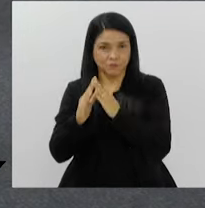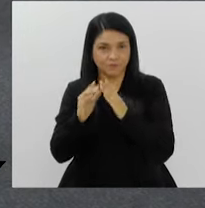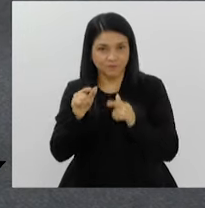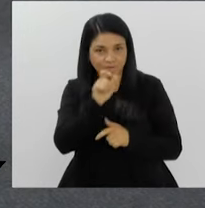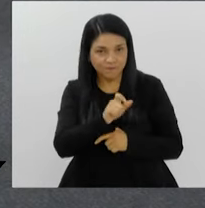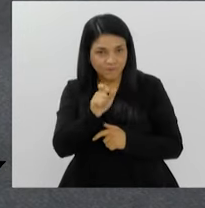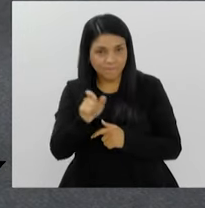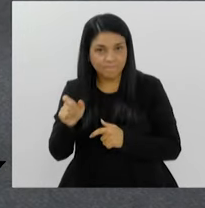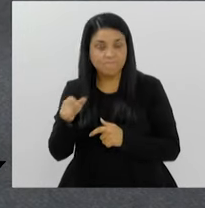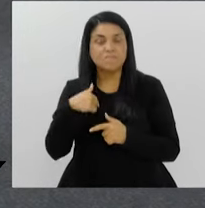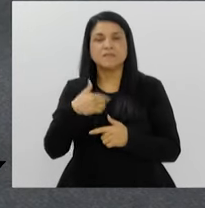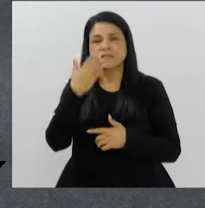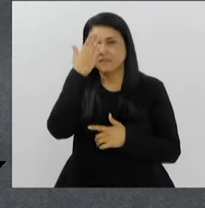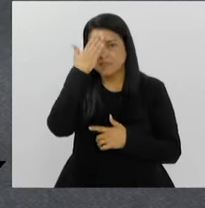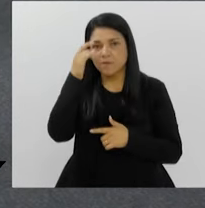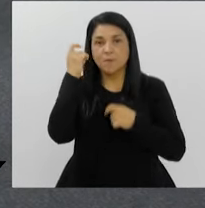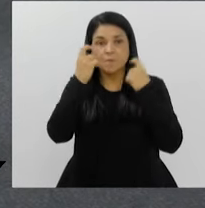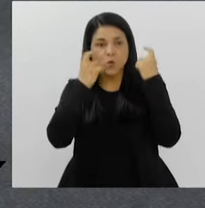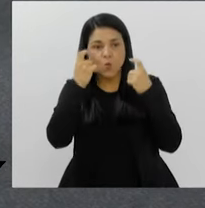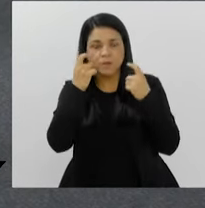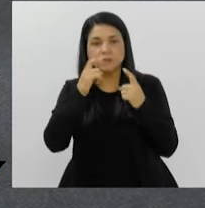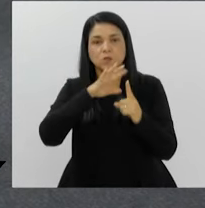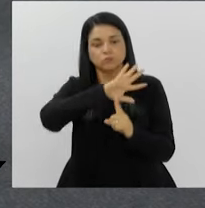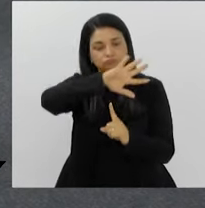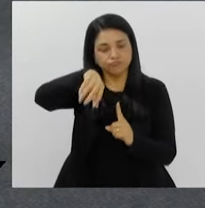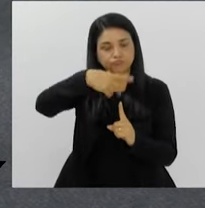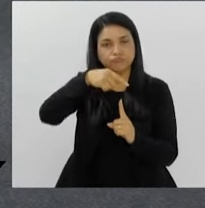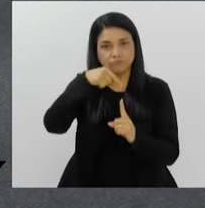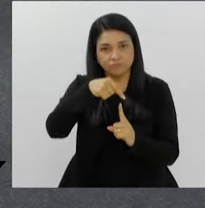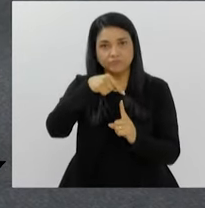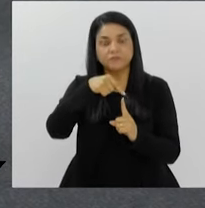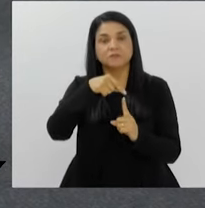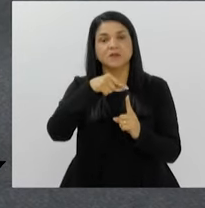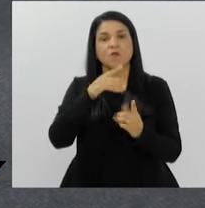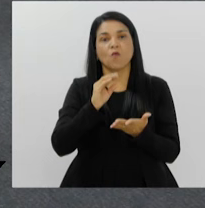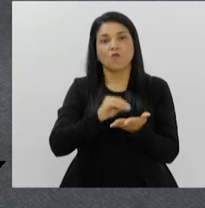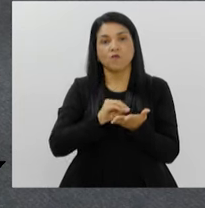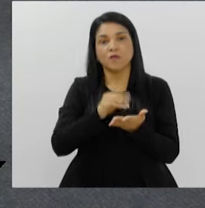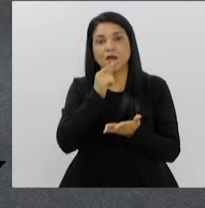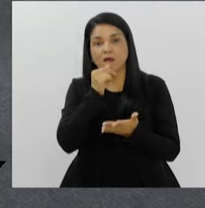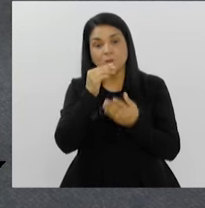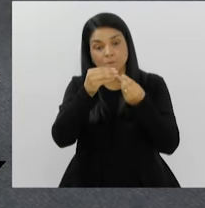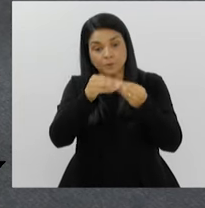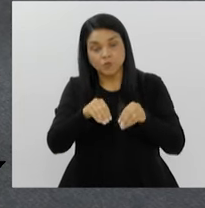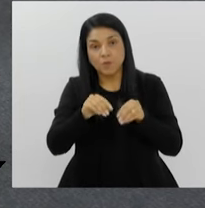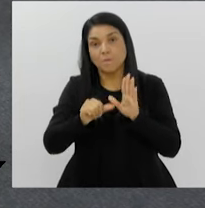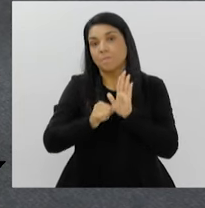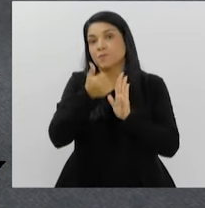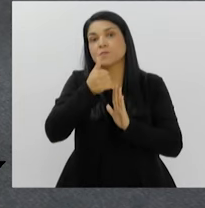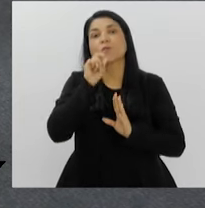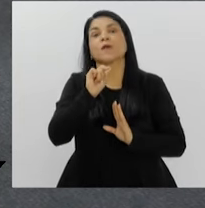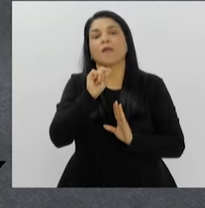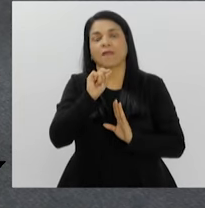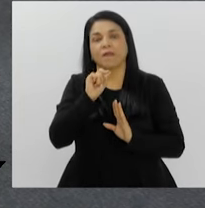porque sabem que, quando houver erosão, quando faltar água, primeiro prejudicado vão ser os